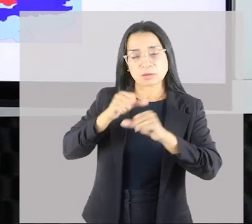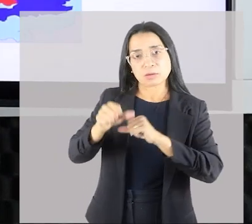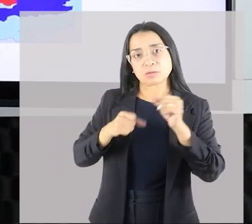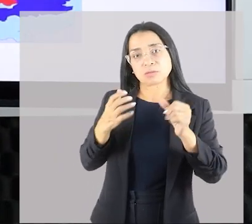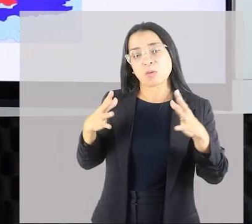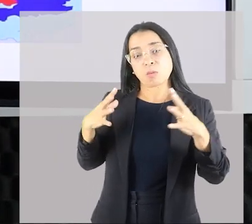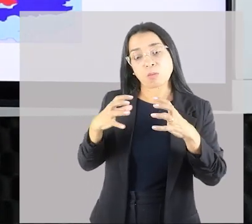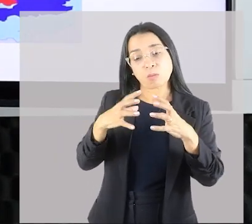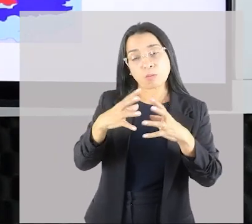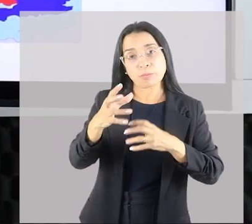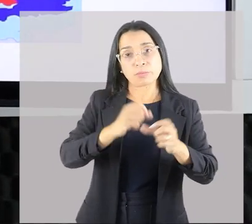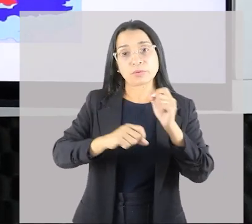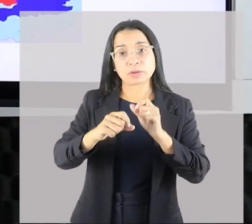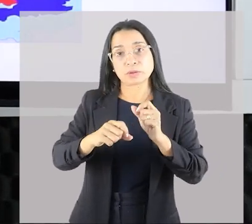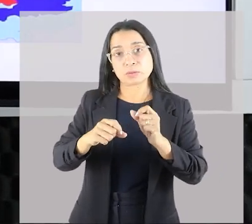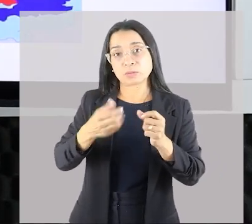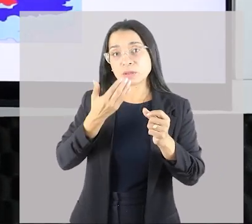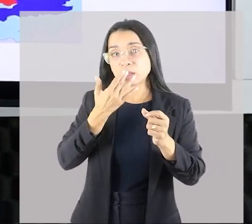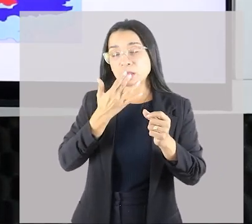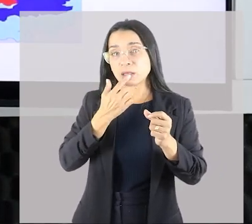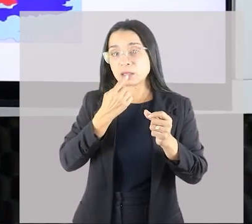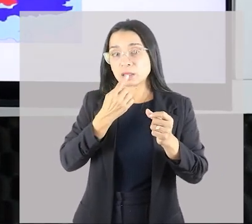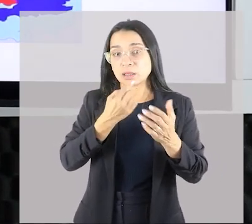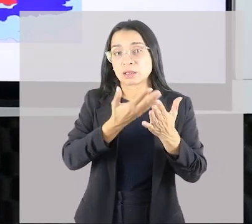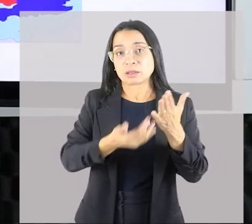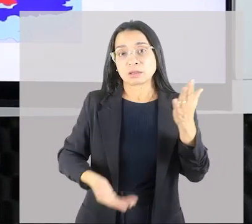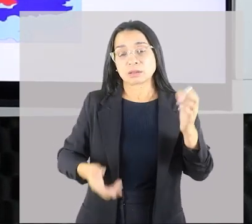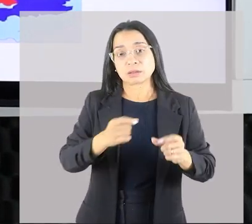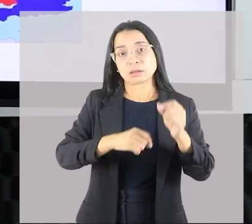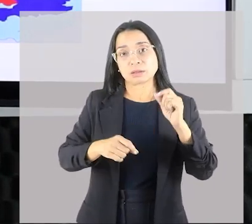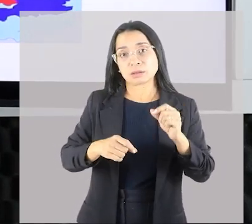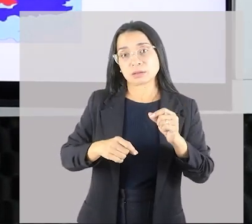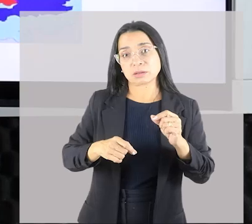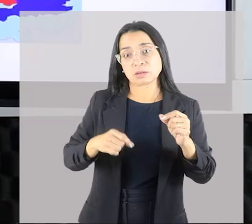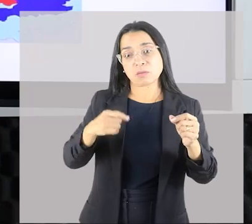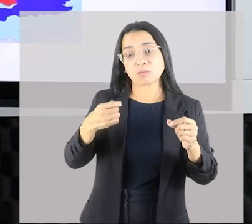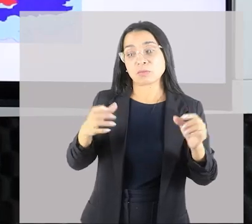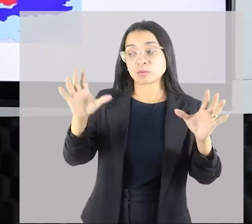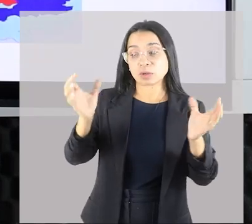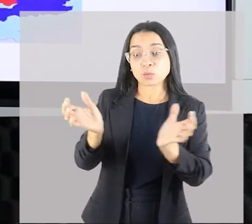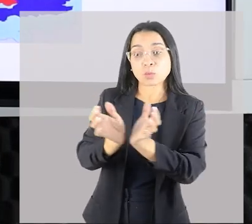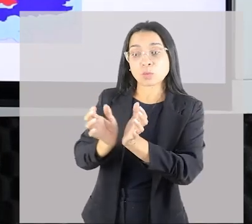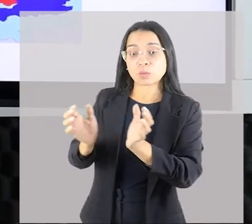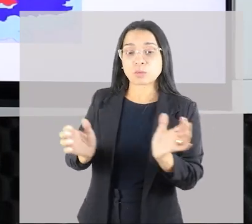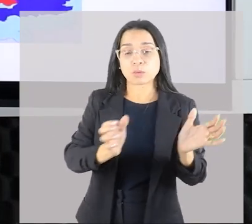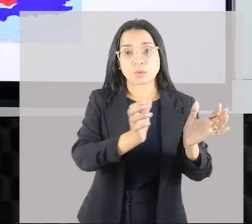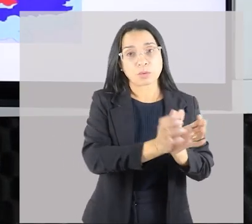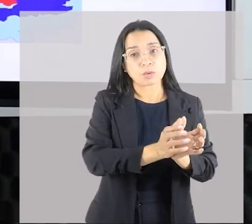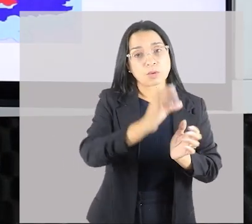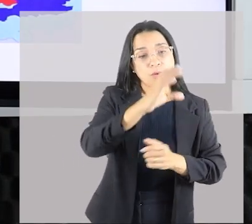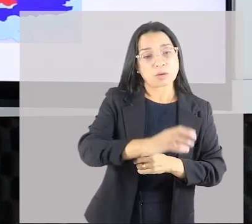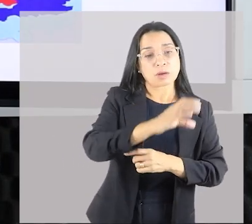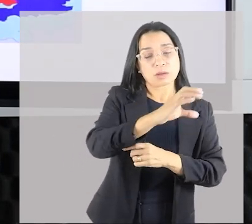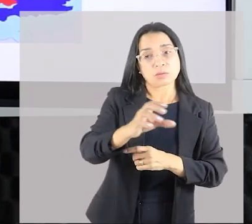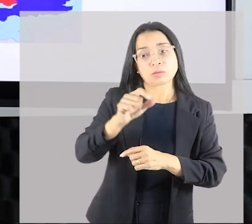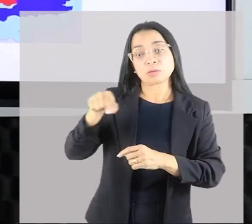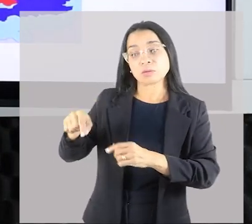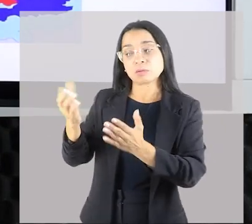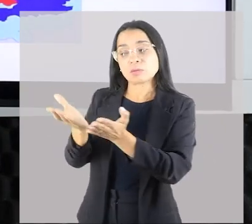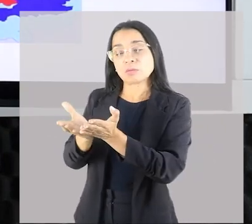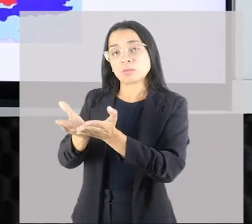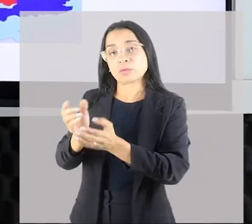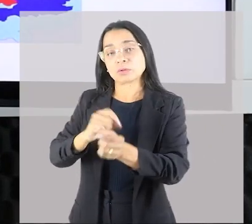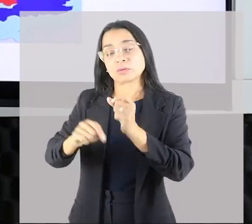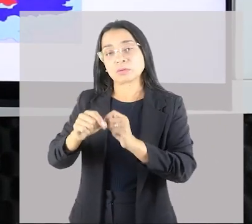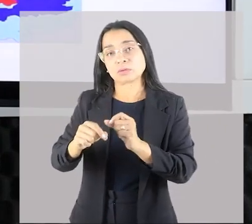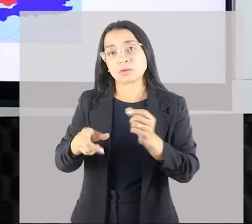tensões e conflitos mesmo sangrentos, tá certo? Entre o confronto entre católicos e protestantes. Muita atenção, estudante, tá certo? Ao falar